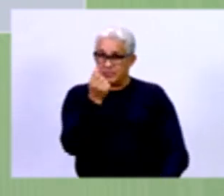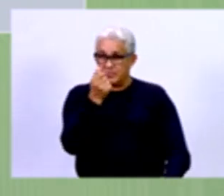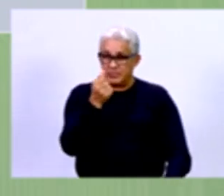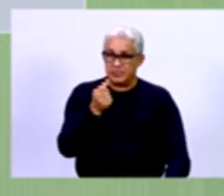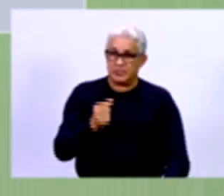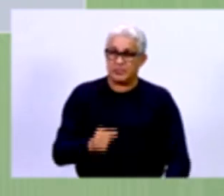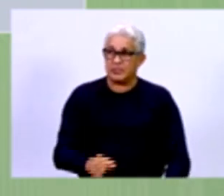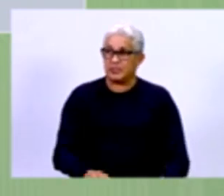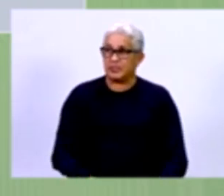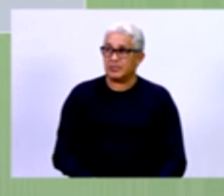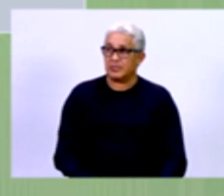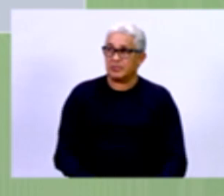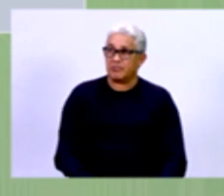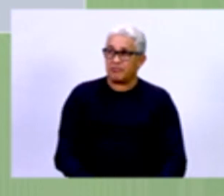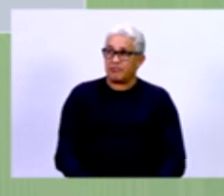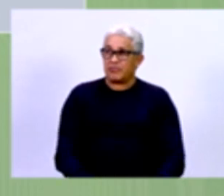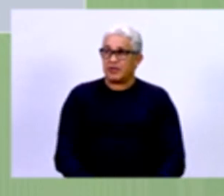câmbio está